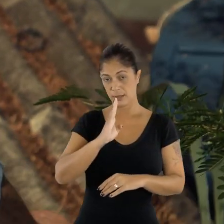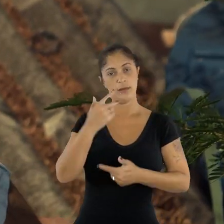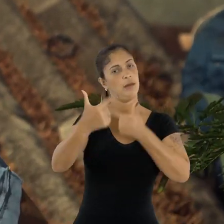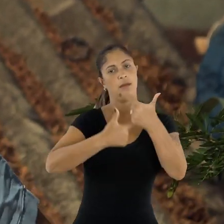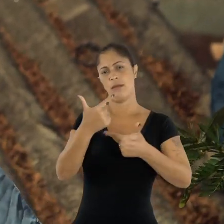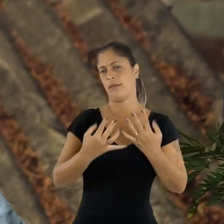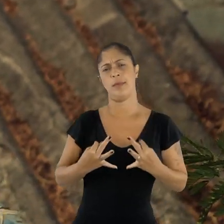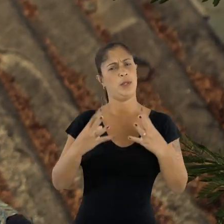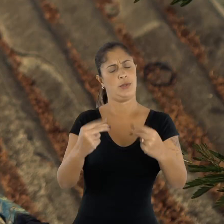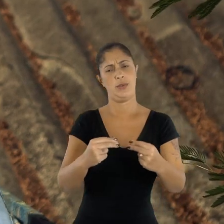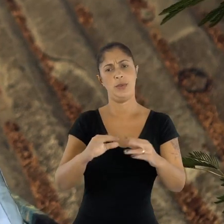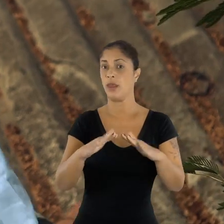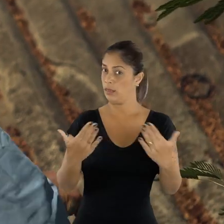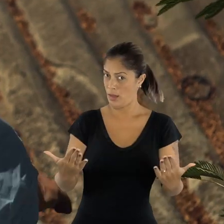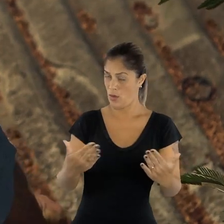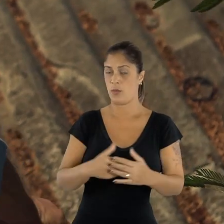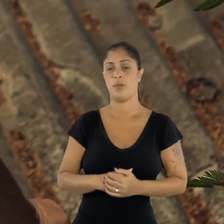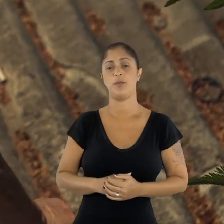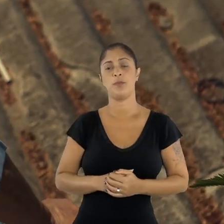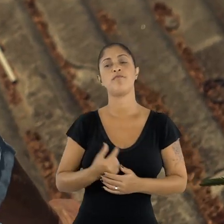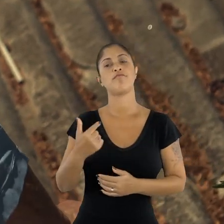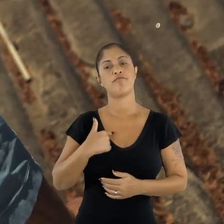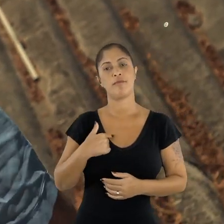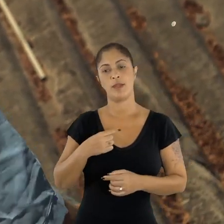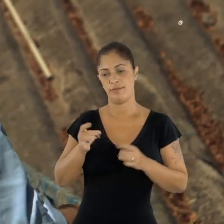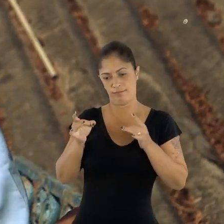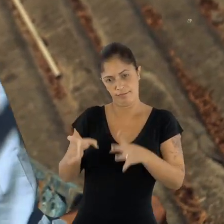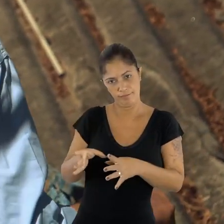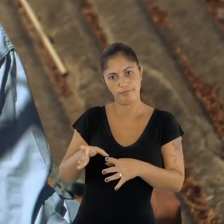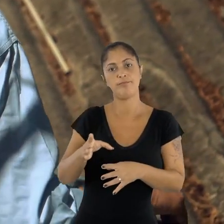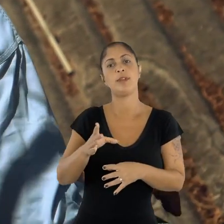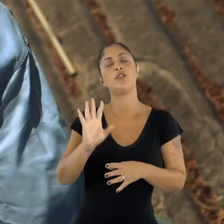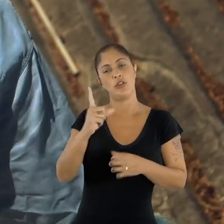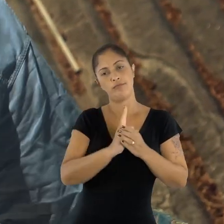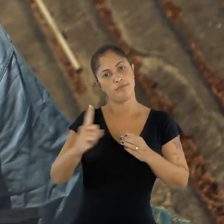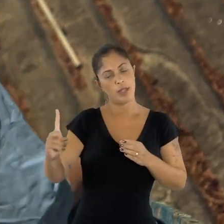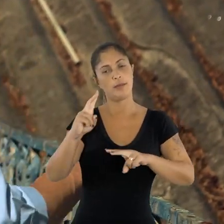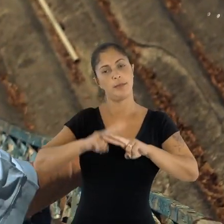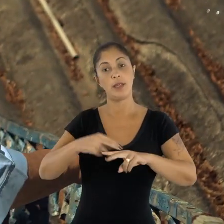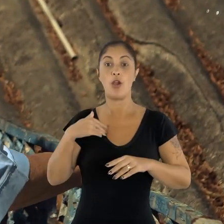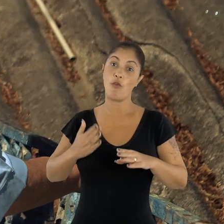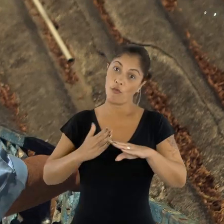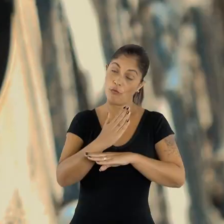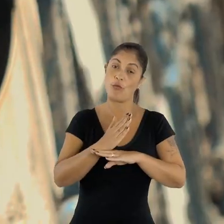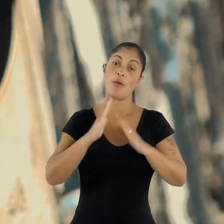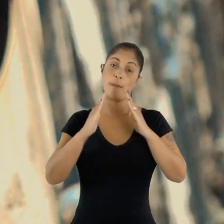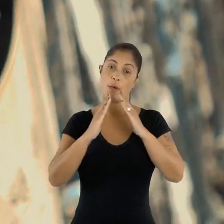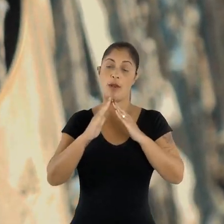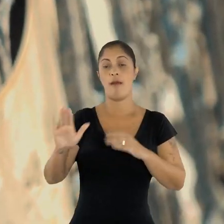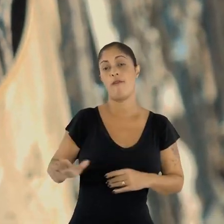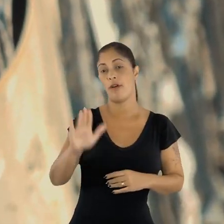tínhamos que trabalhar com o povo. Então, eu saí da prisão disposto a fazer trabalho popular. Por isso que eu fui morar